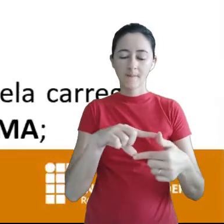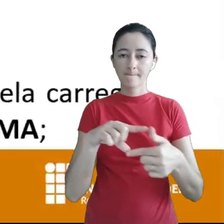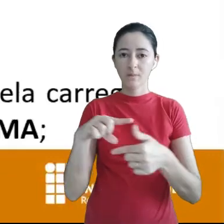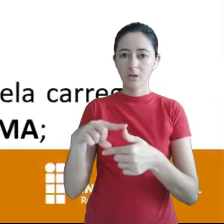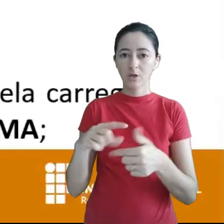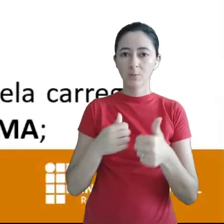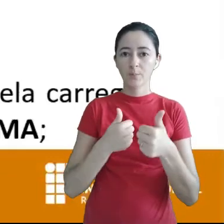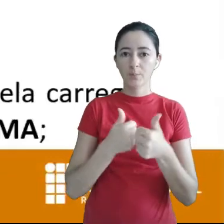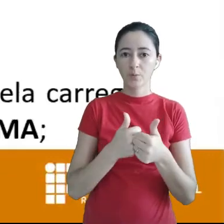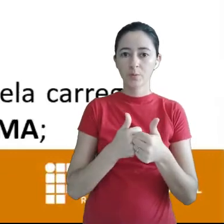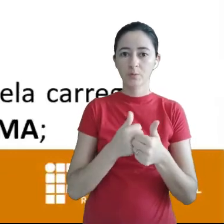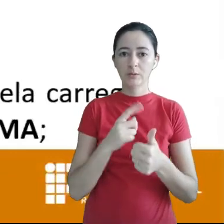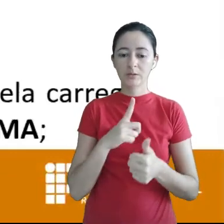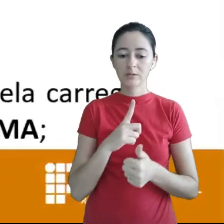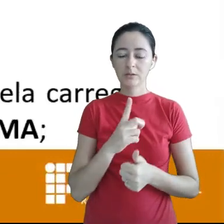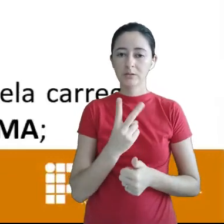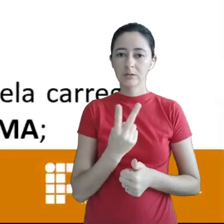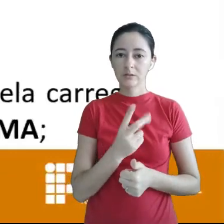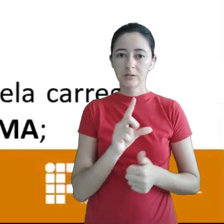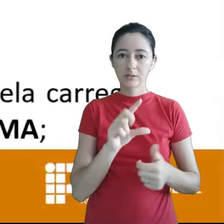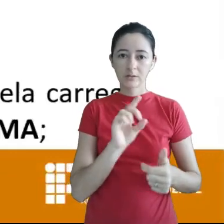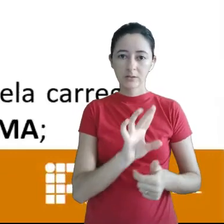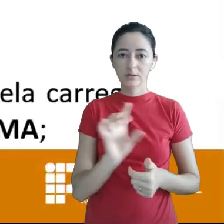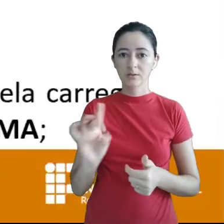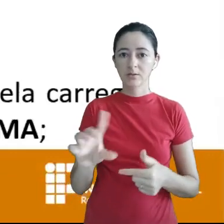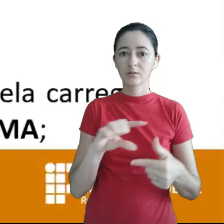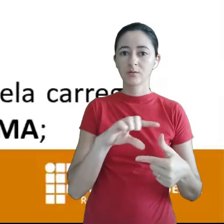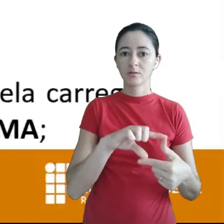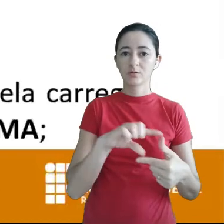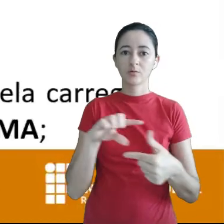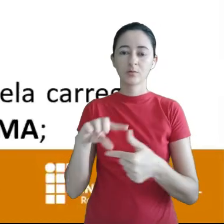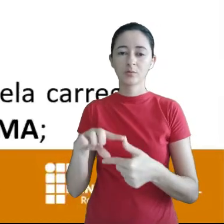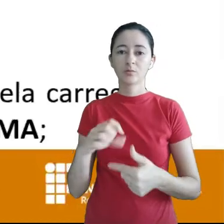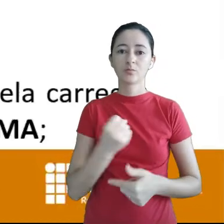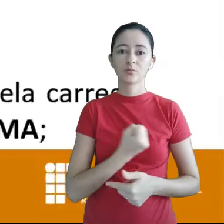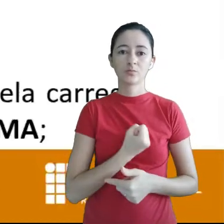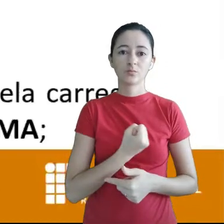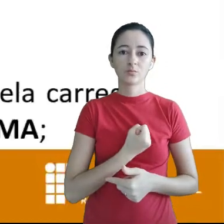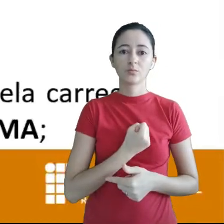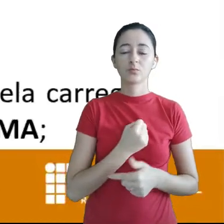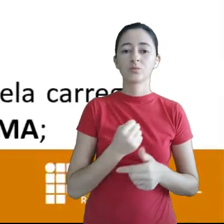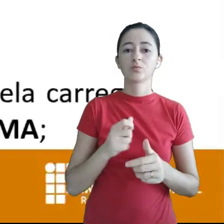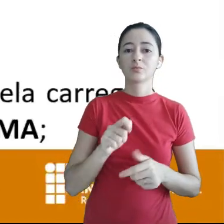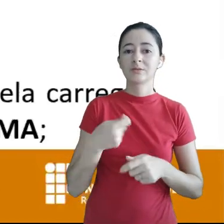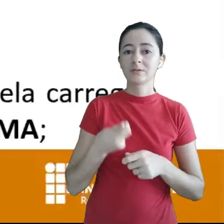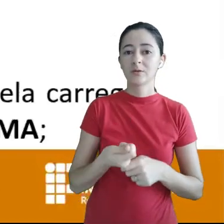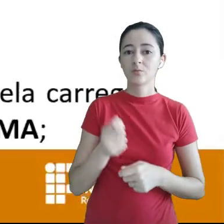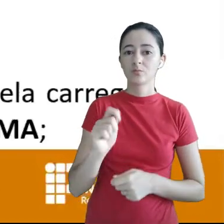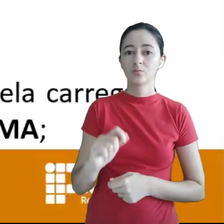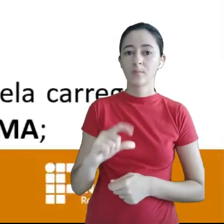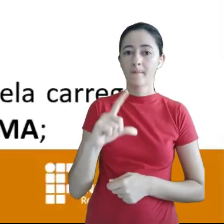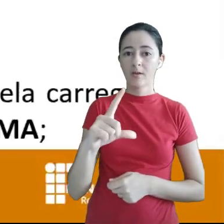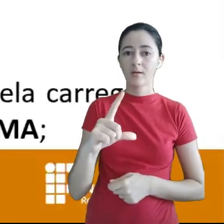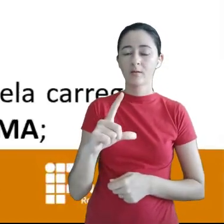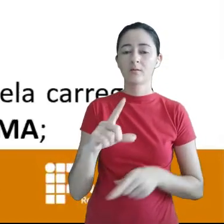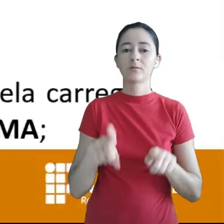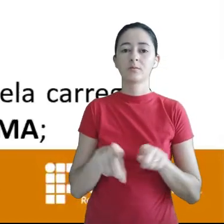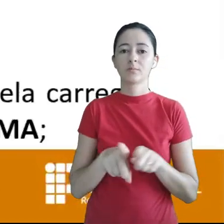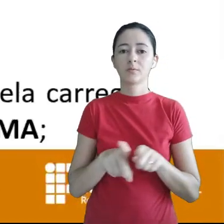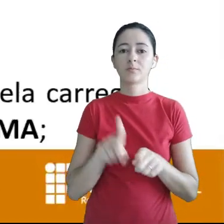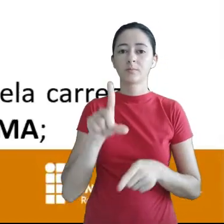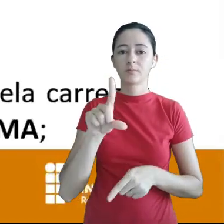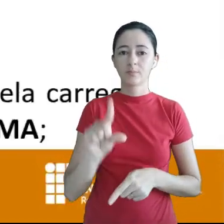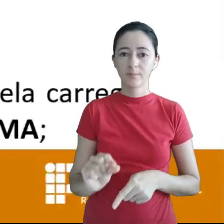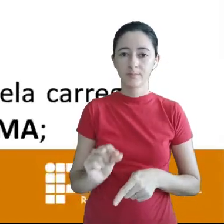E cada tabelinha, do ladinho dela, vai vir dois símbolos. Um símbolo pra cardinalidade máxima e